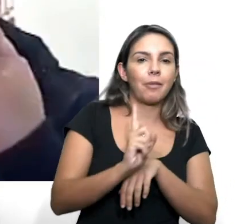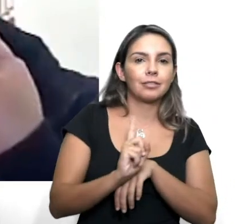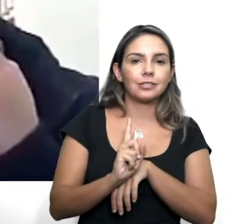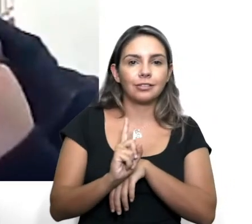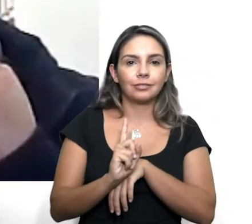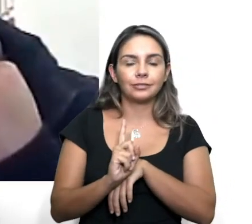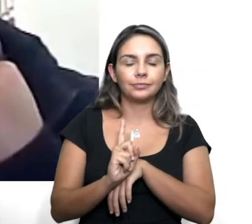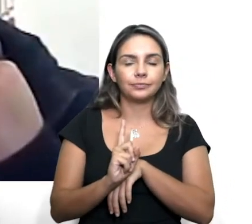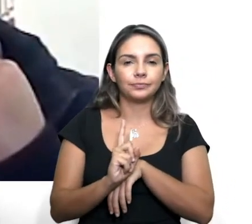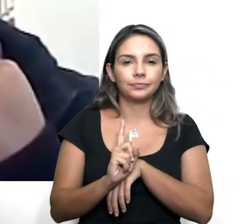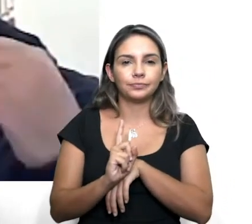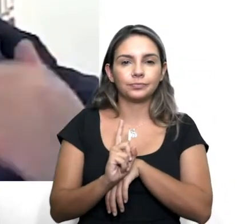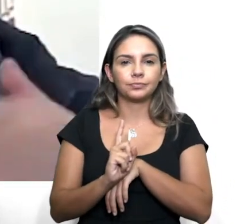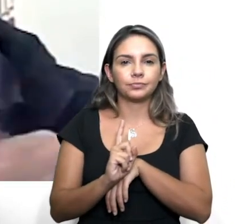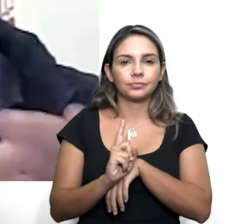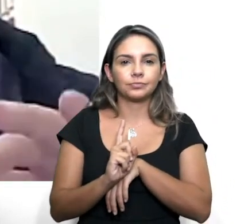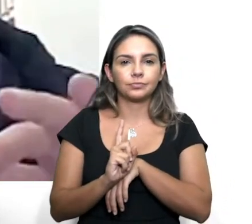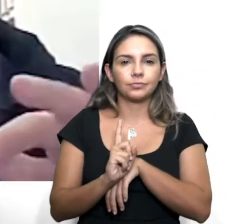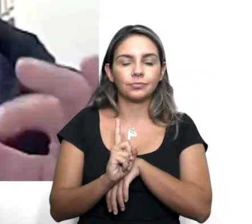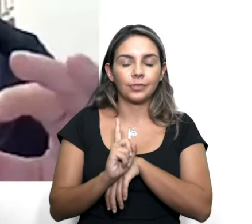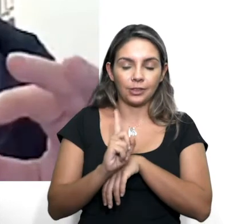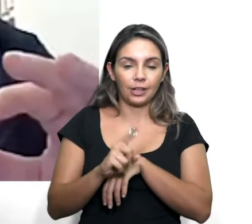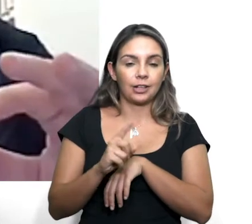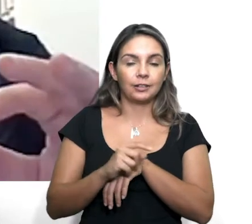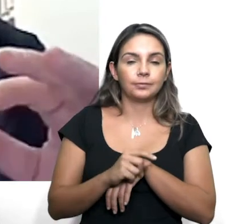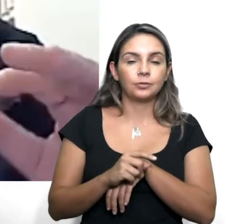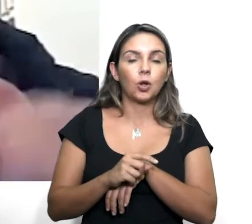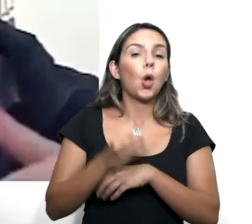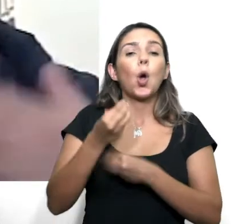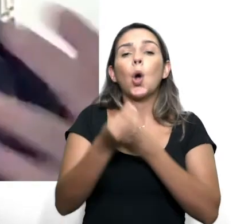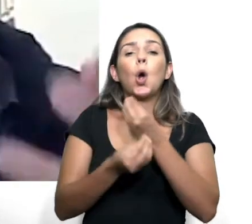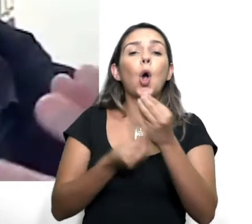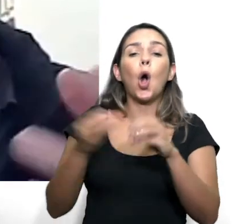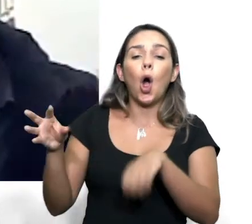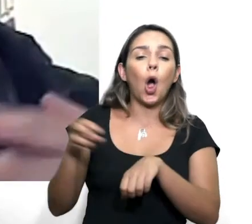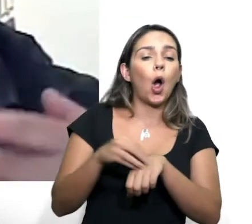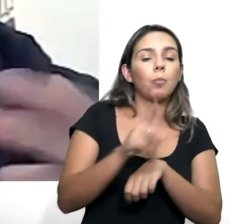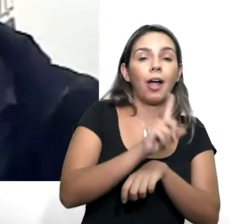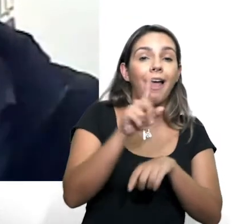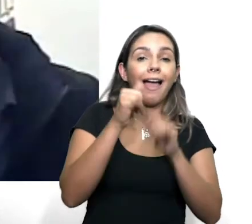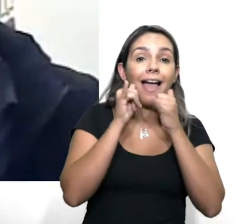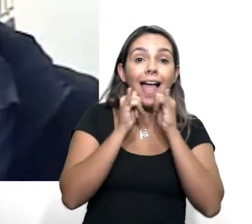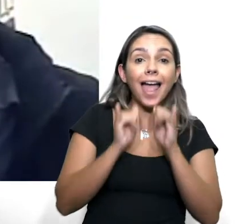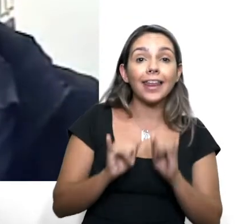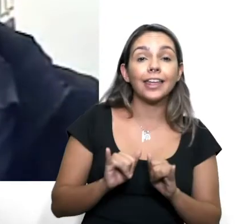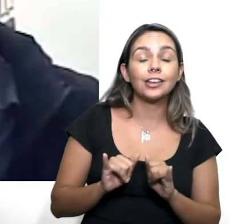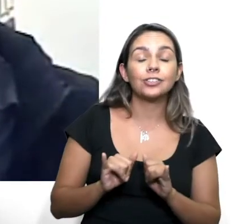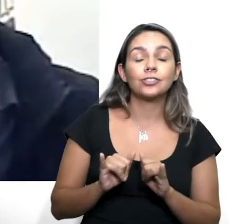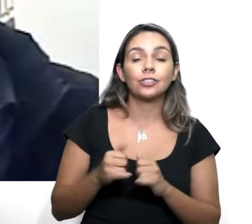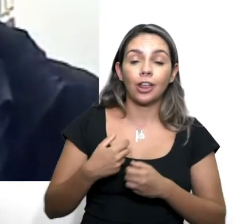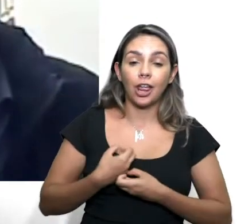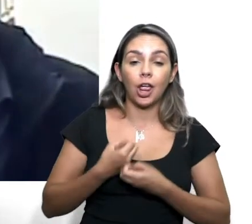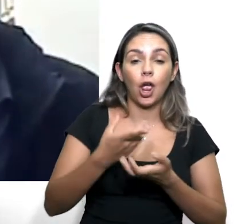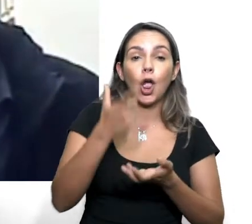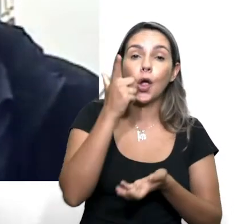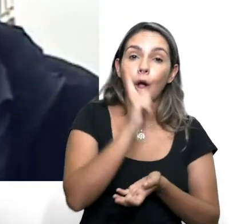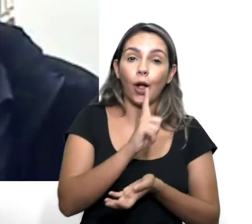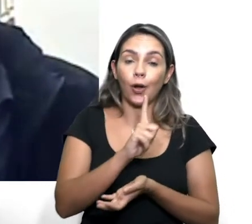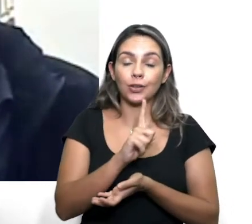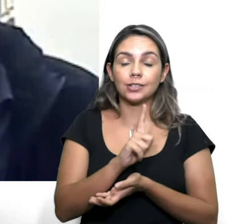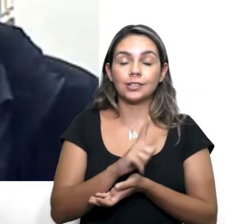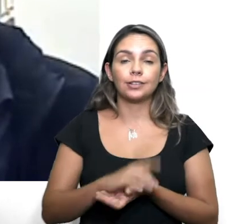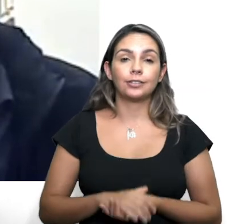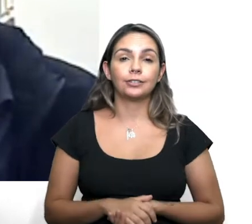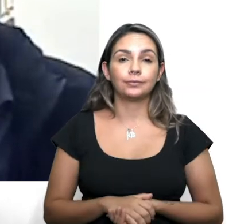que é veiculado, tem a ver com a energia que a pessoa consegue instalar